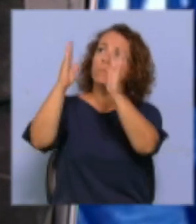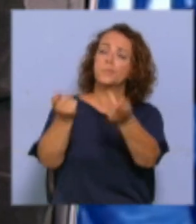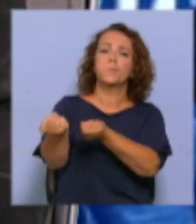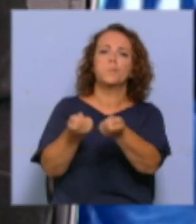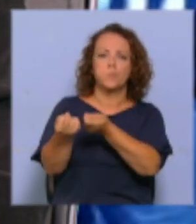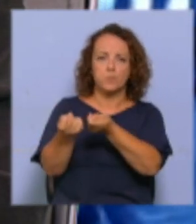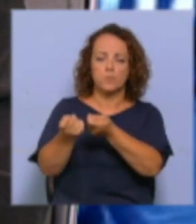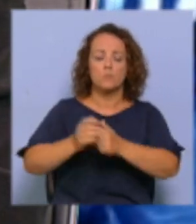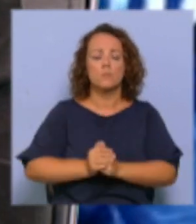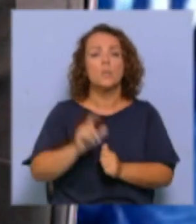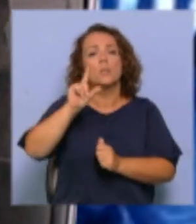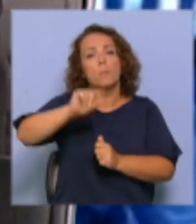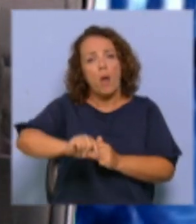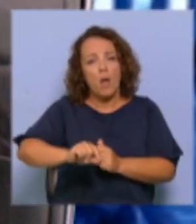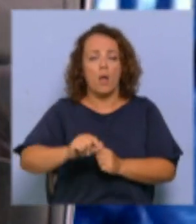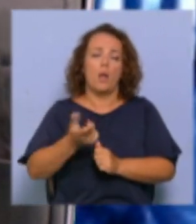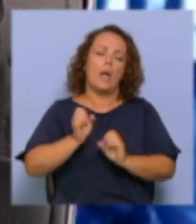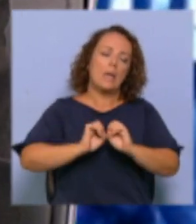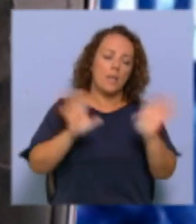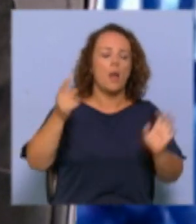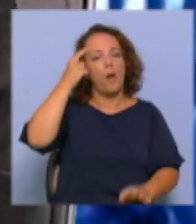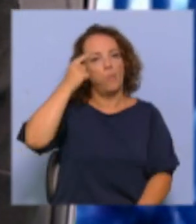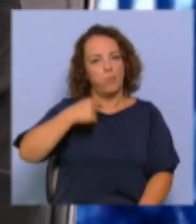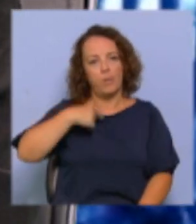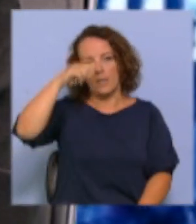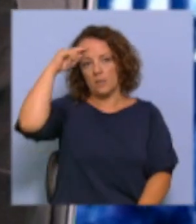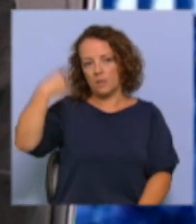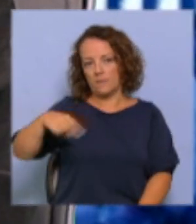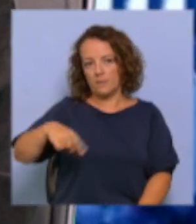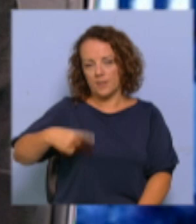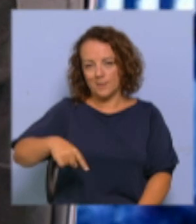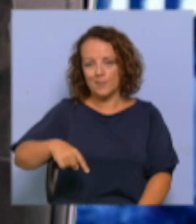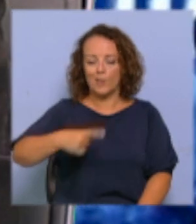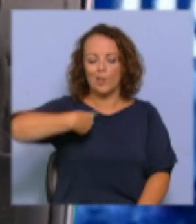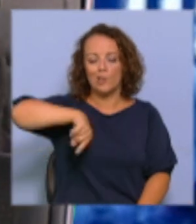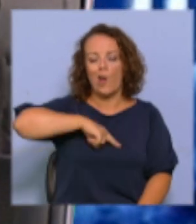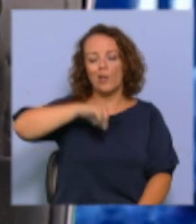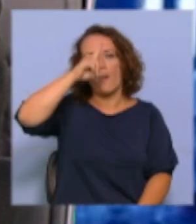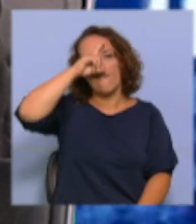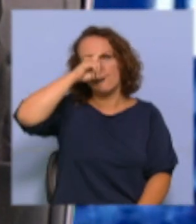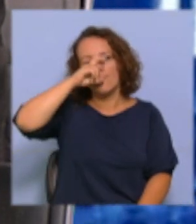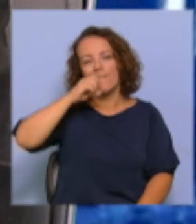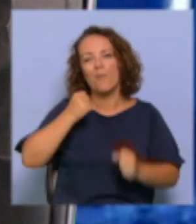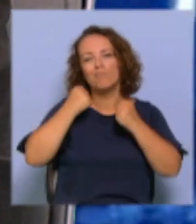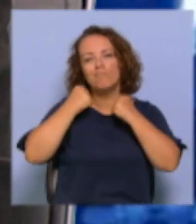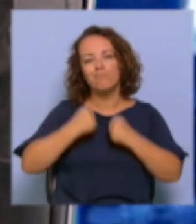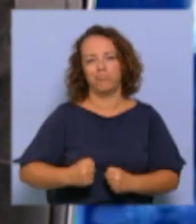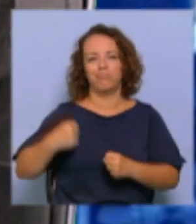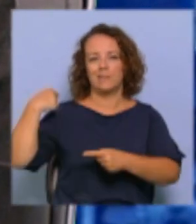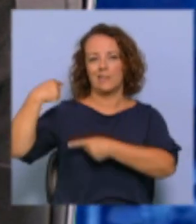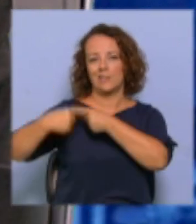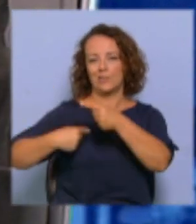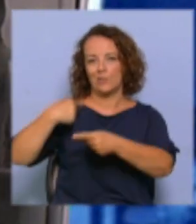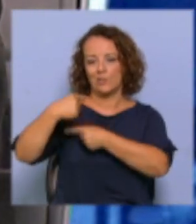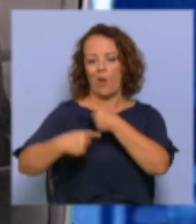recursos disponíveis. Claro que é muito difícil passarmos de uma tradição que era muito comum, a